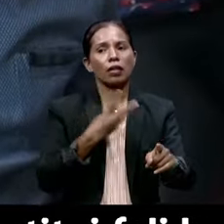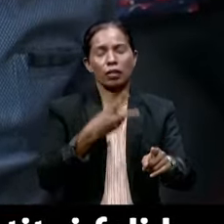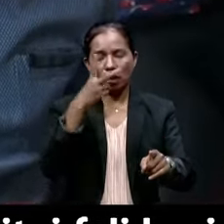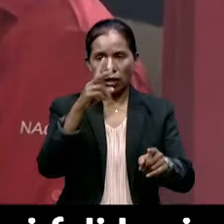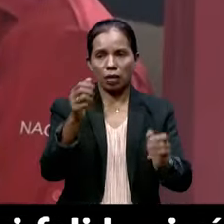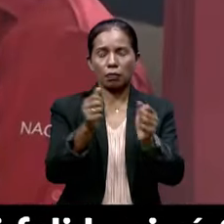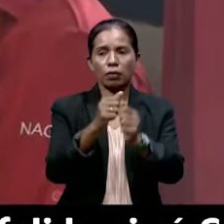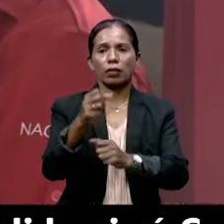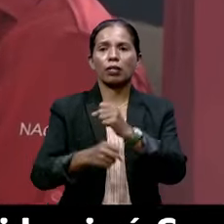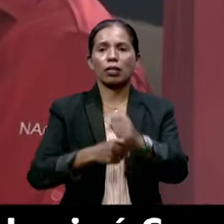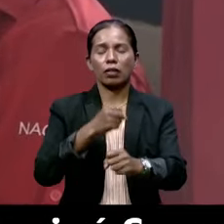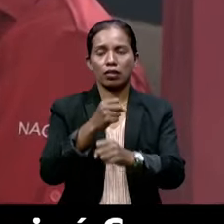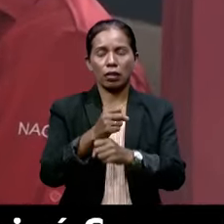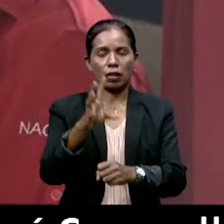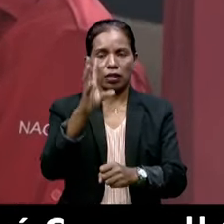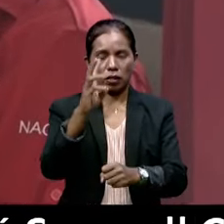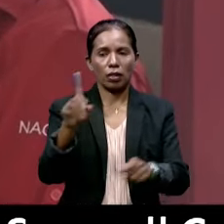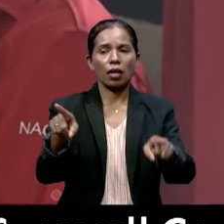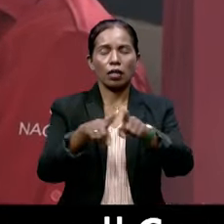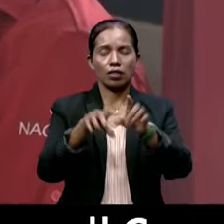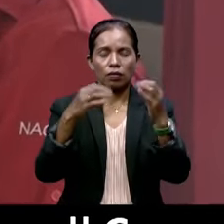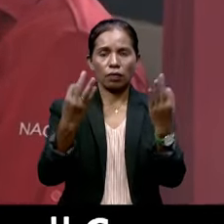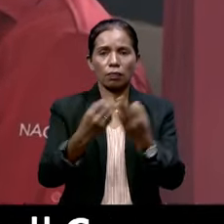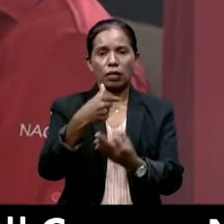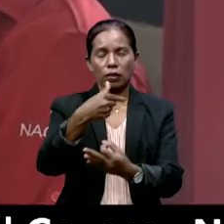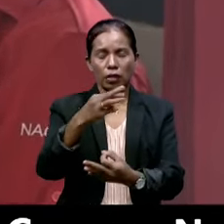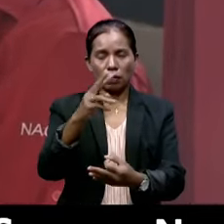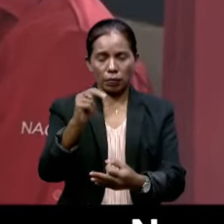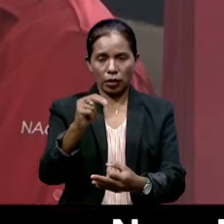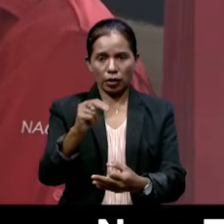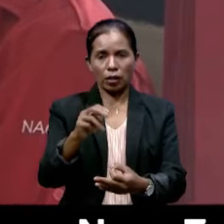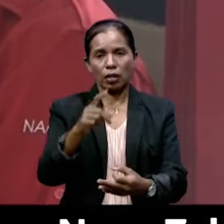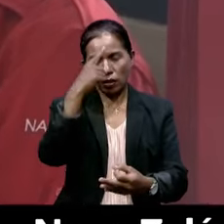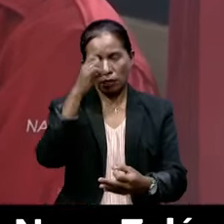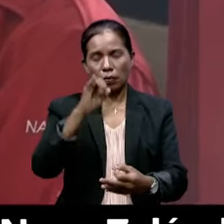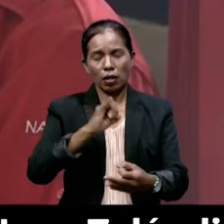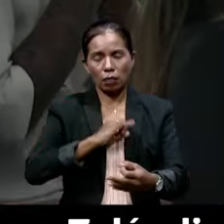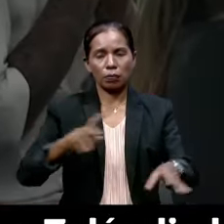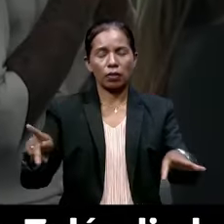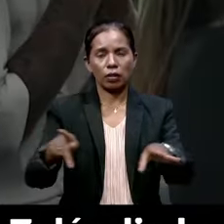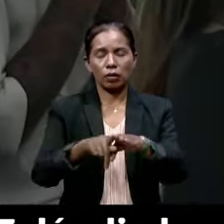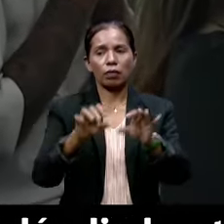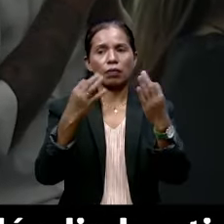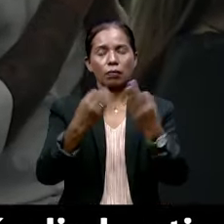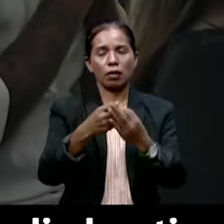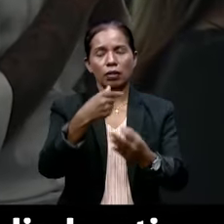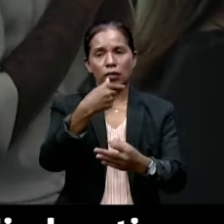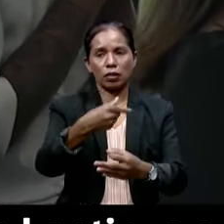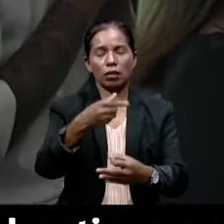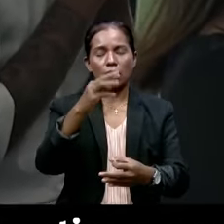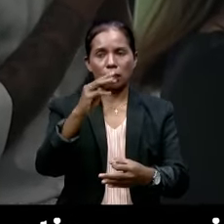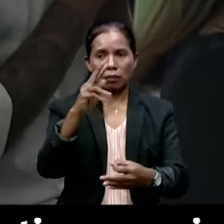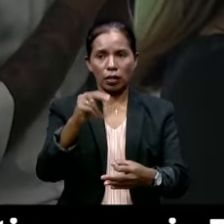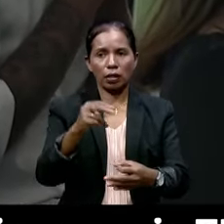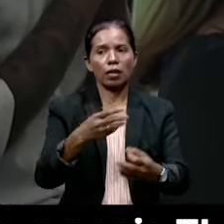tinha hito nia lara, a nessa família GMN ninha. Tambahamos pertence a família GMN, dala Roma e dala